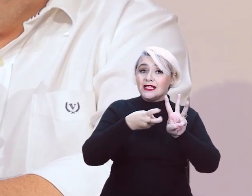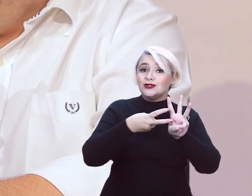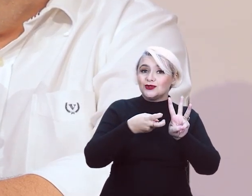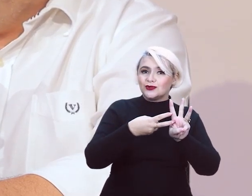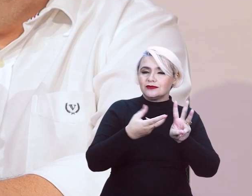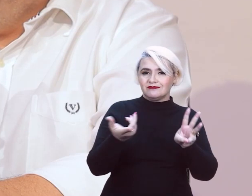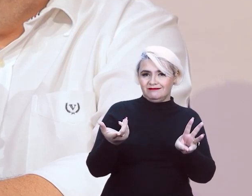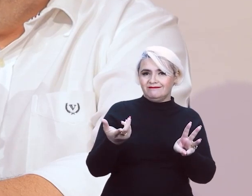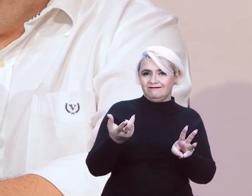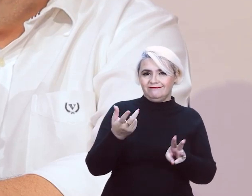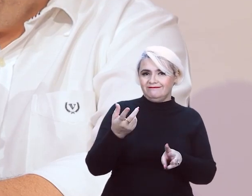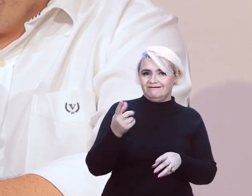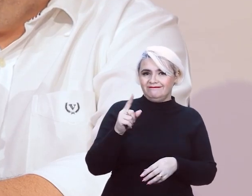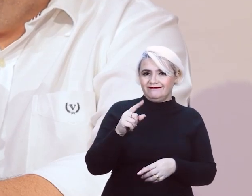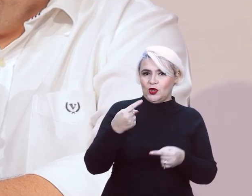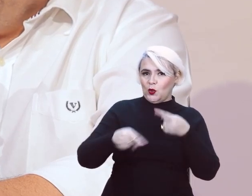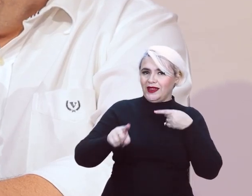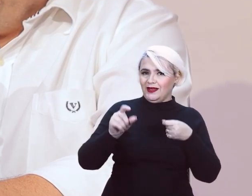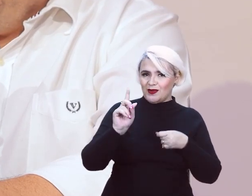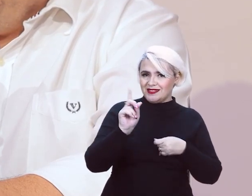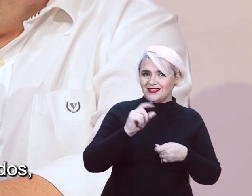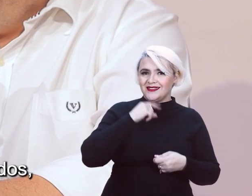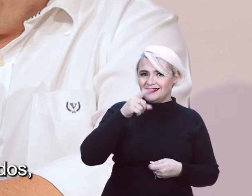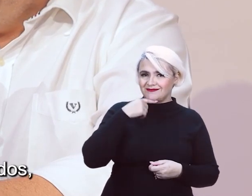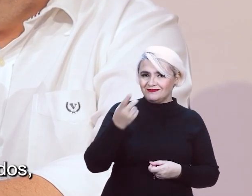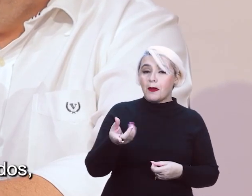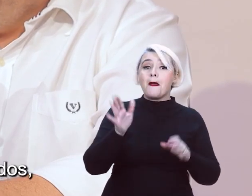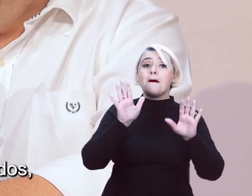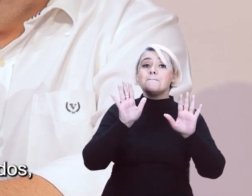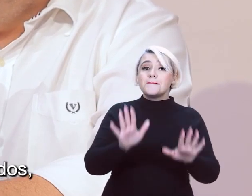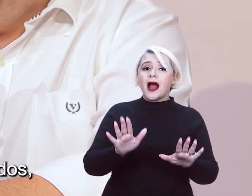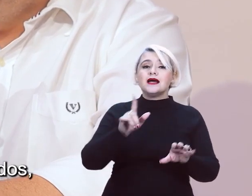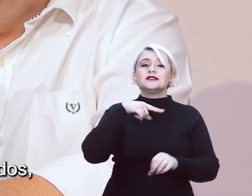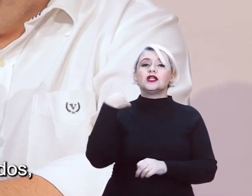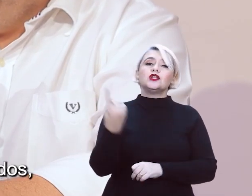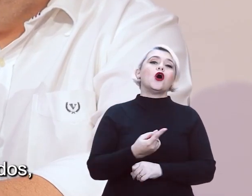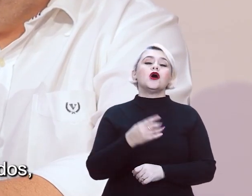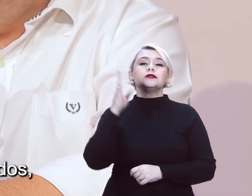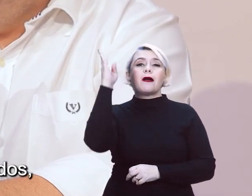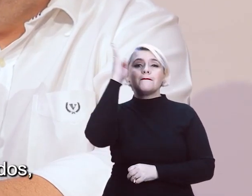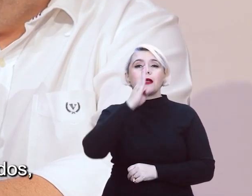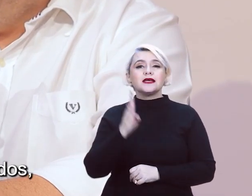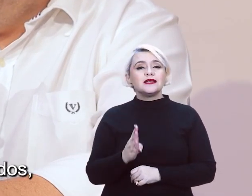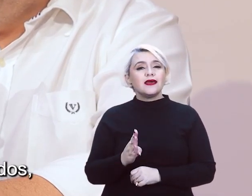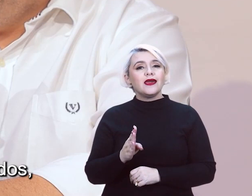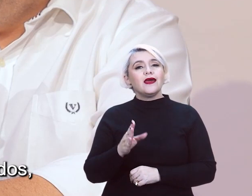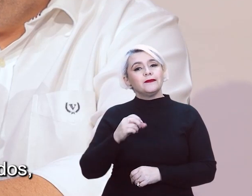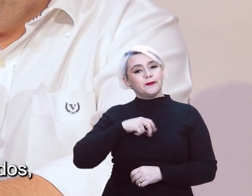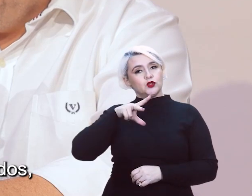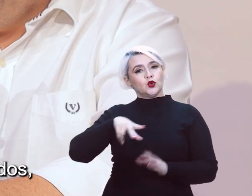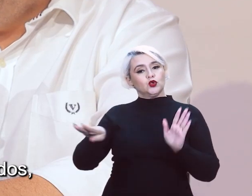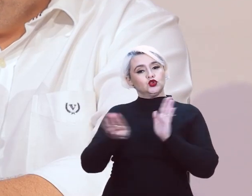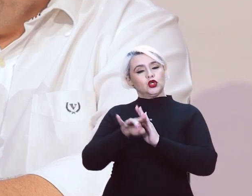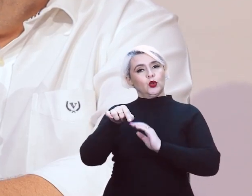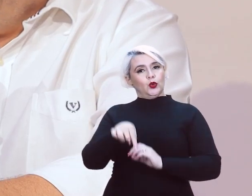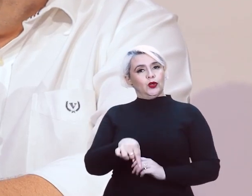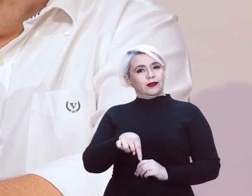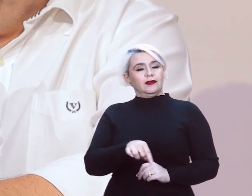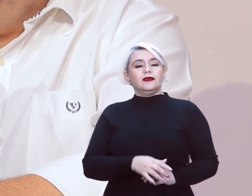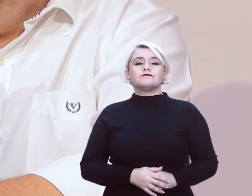Se deram mal, não deu certo. Mas nós, brasileiros, ou os portugueses aqui